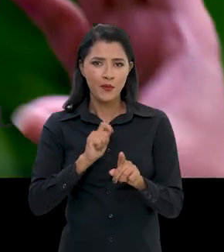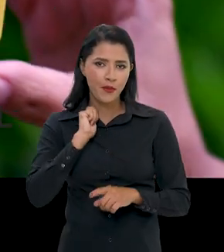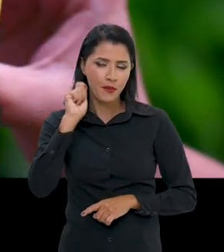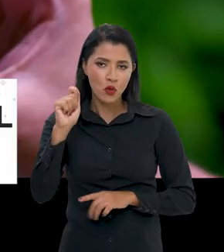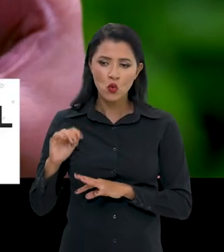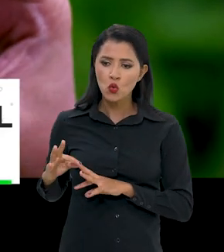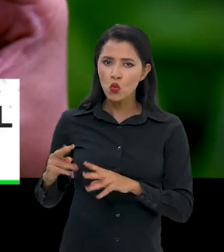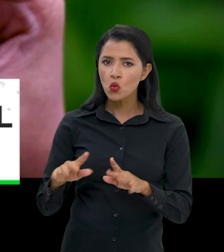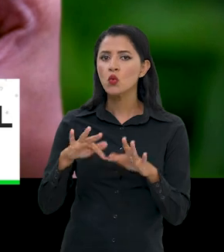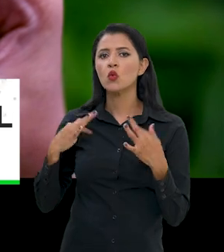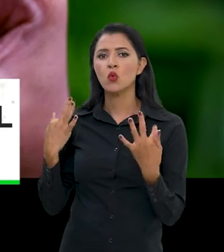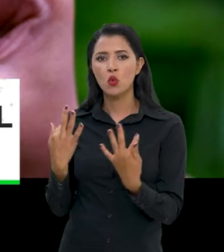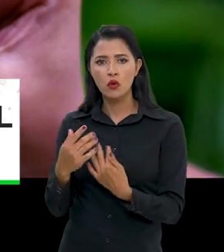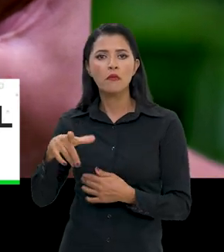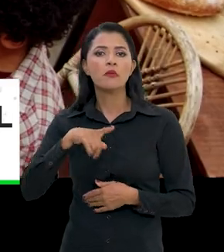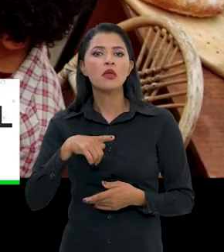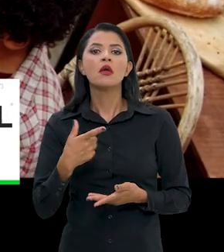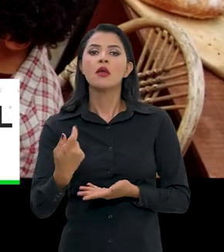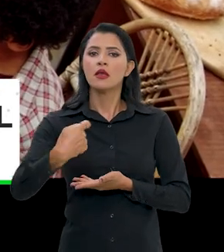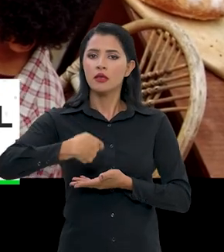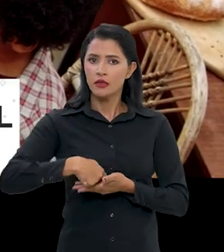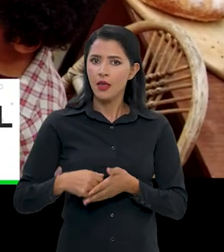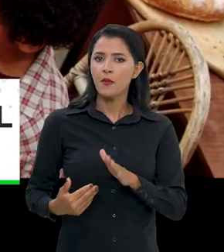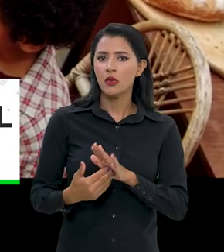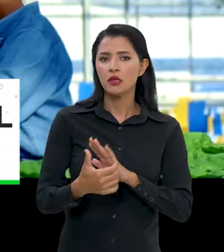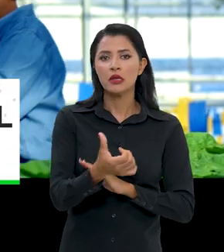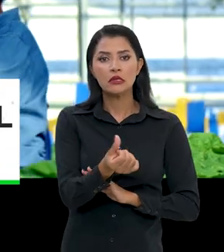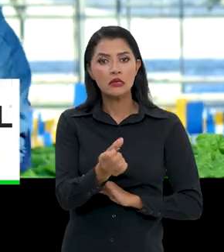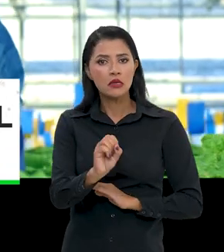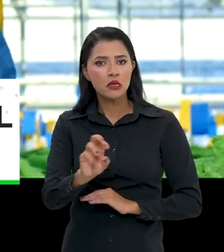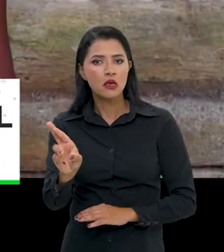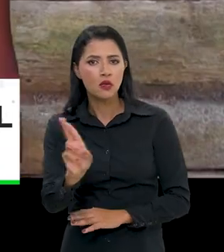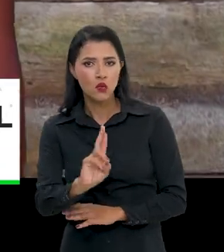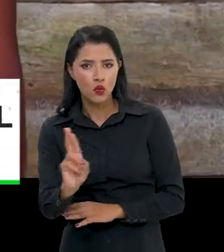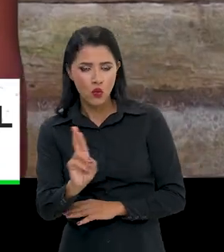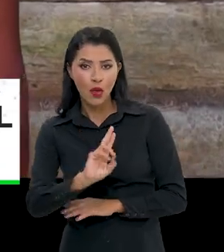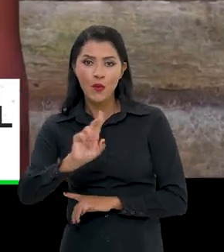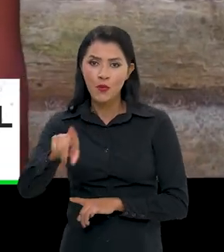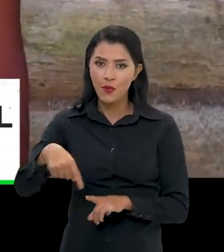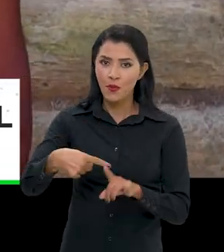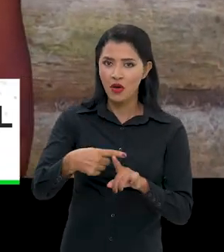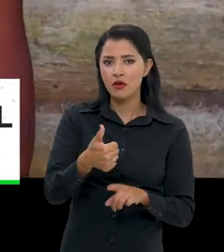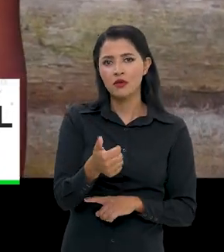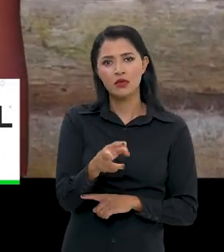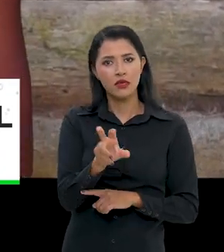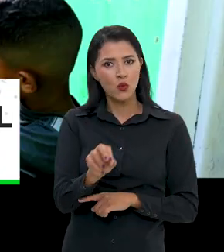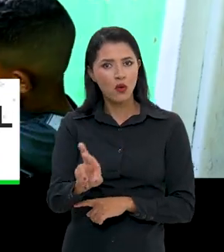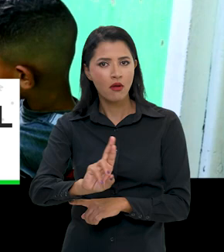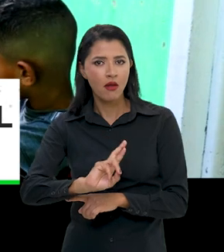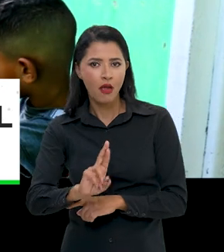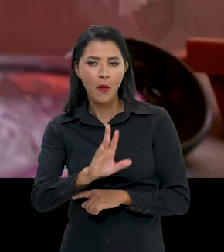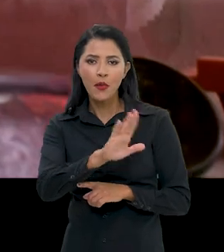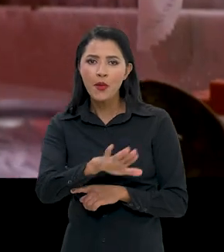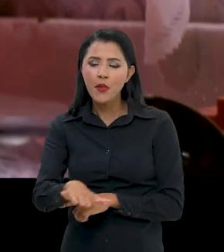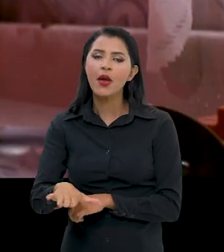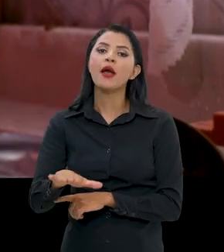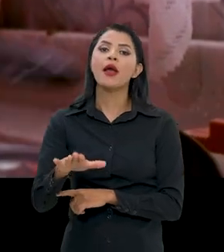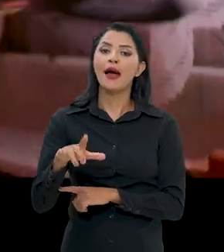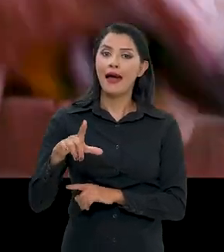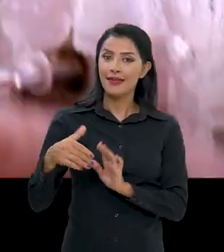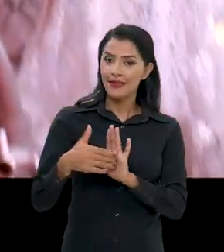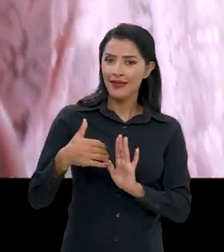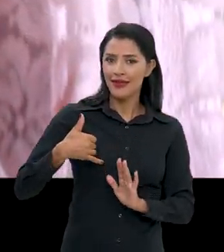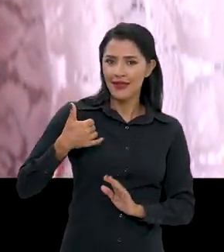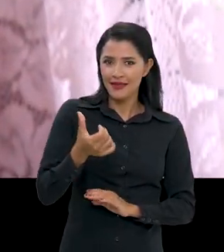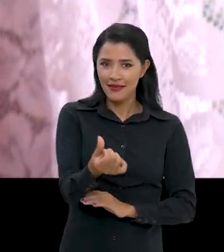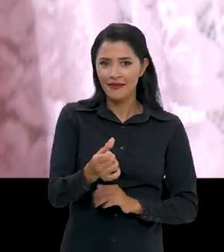mês de abril. Todas as famílias beneficiárias recebem no mínimo R$ 600, com adicional de R$ 150 por